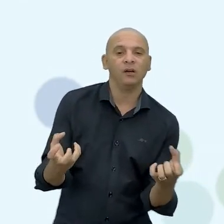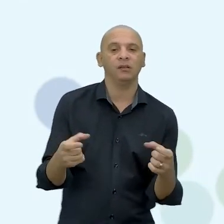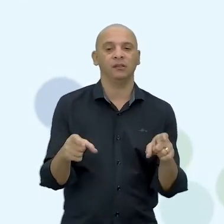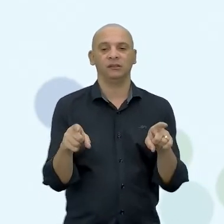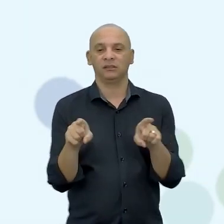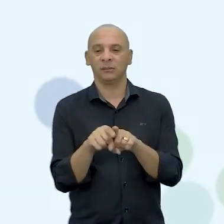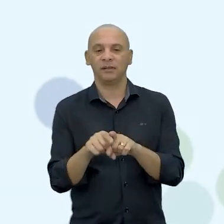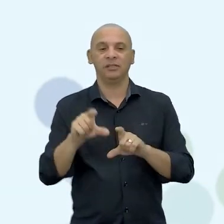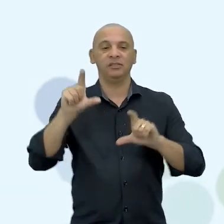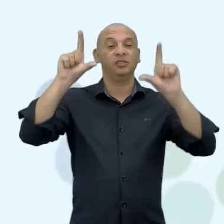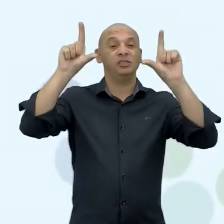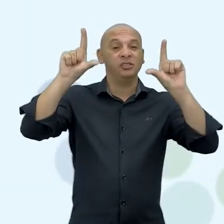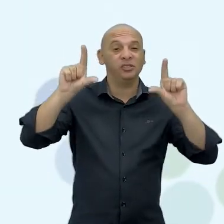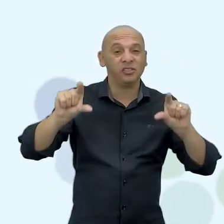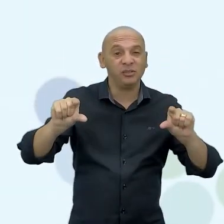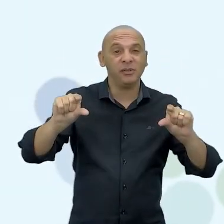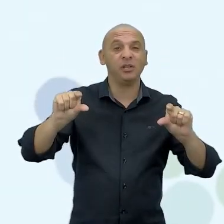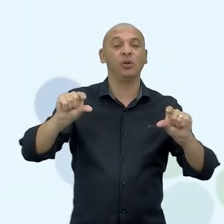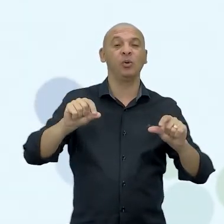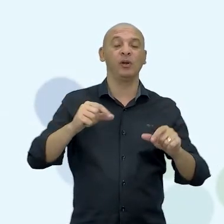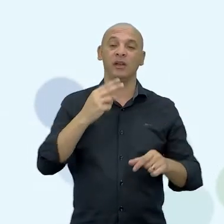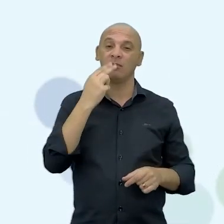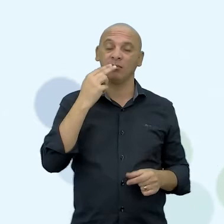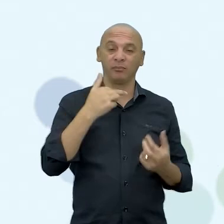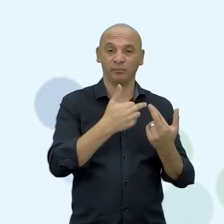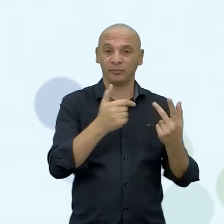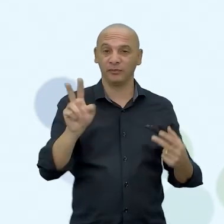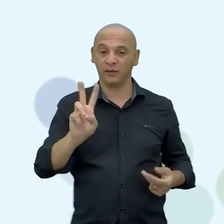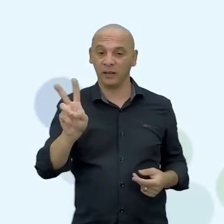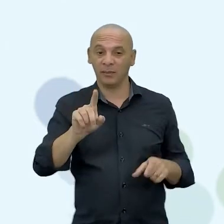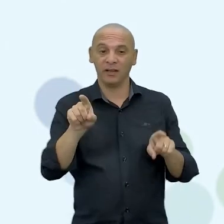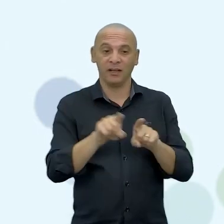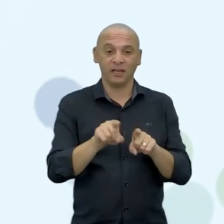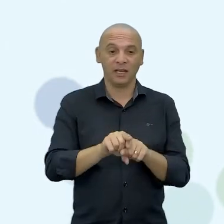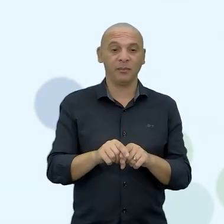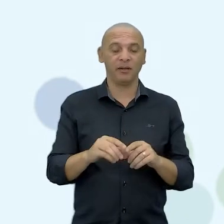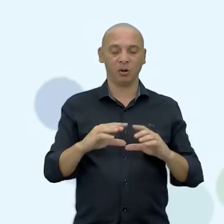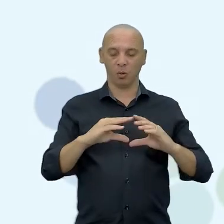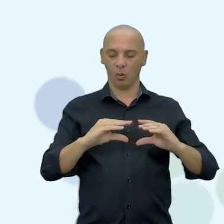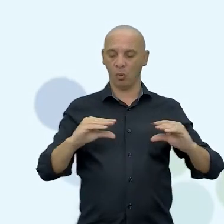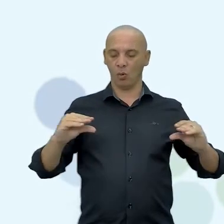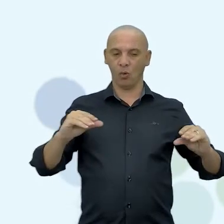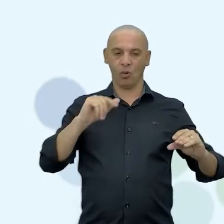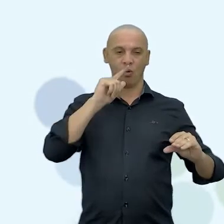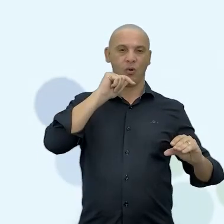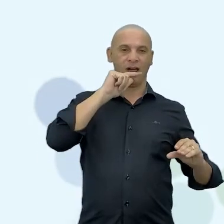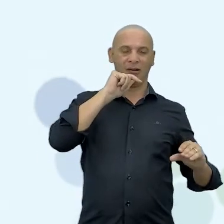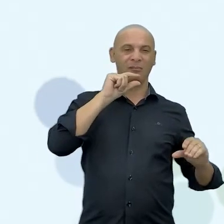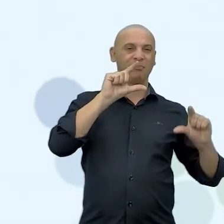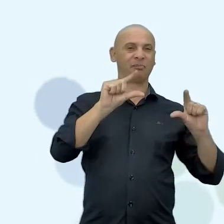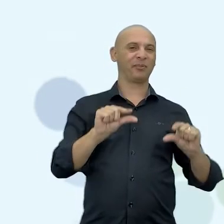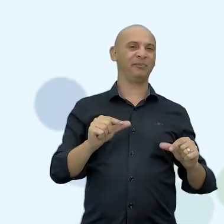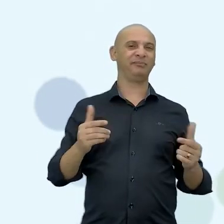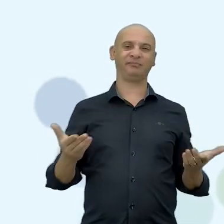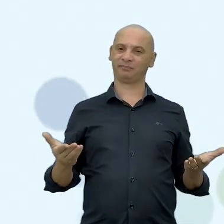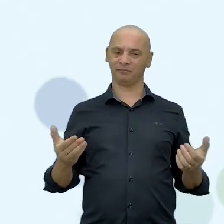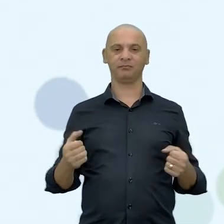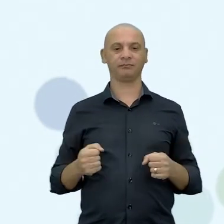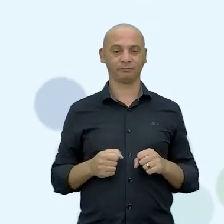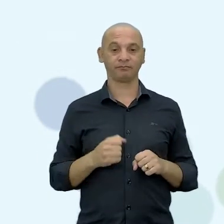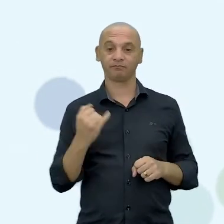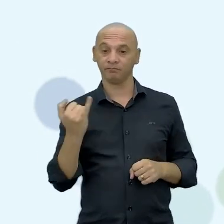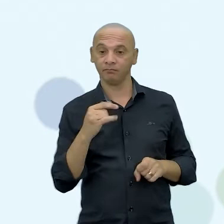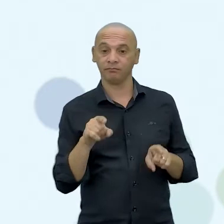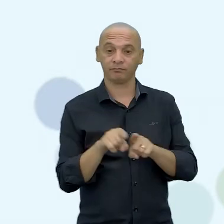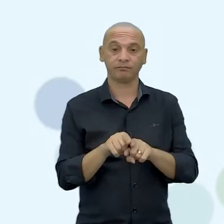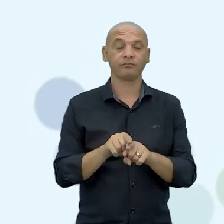salinização, diminuição dos níveis de matéria orgânica e da permeabilidade, entre outros. Dessa